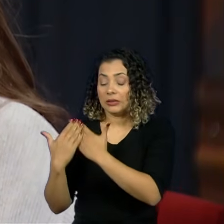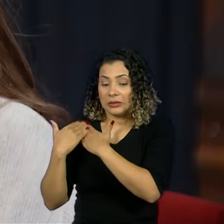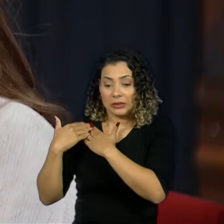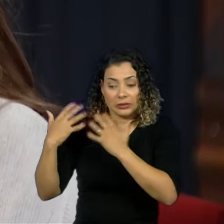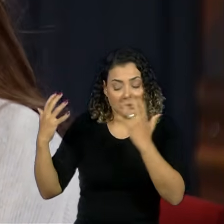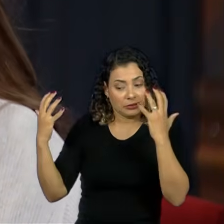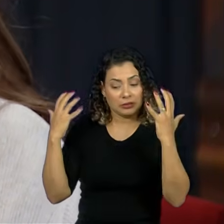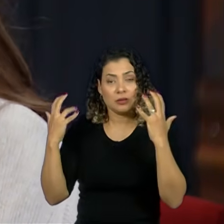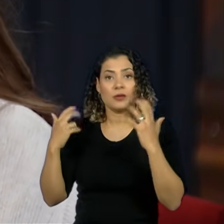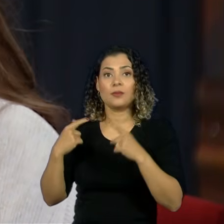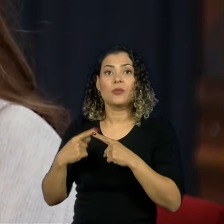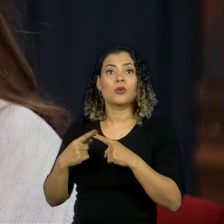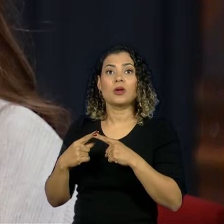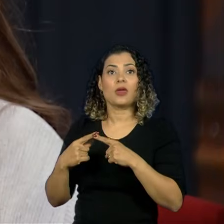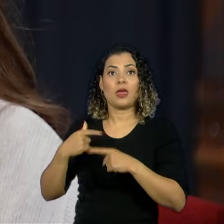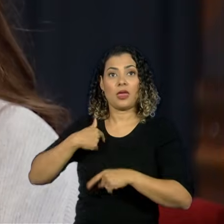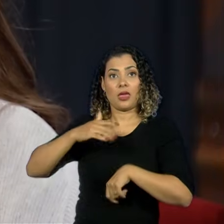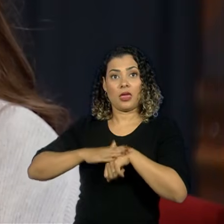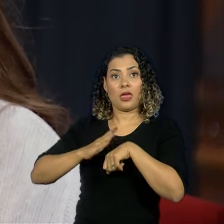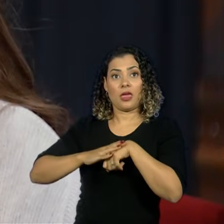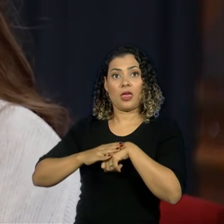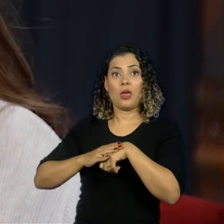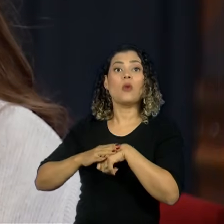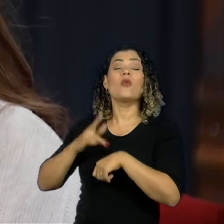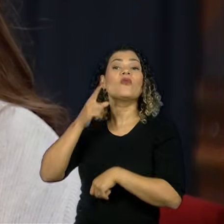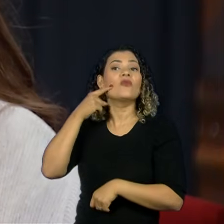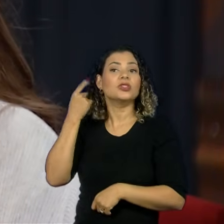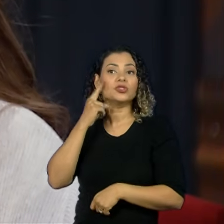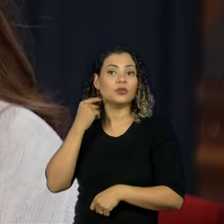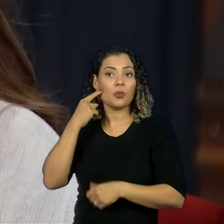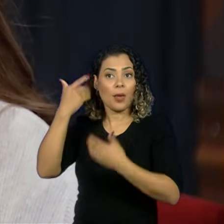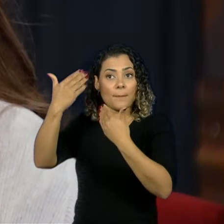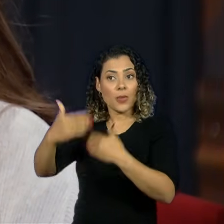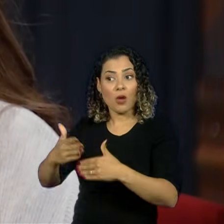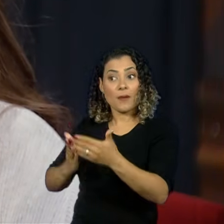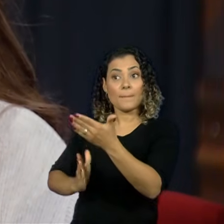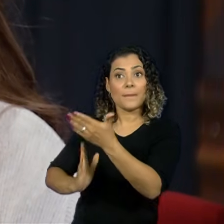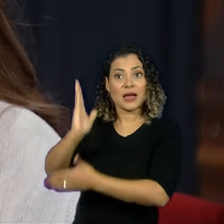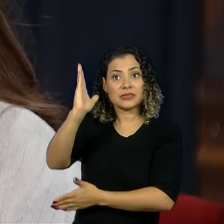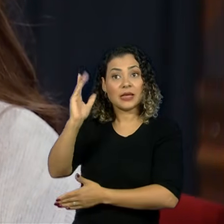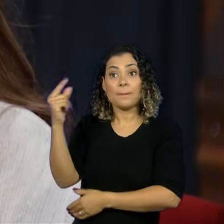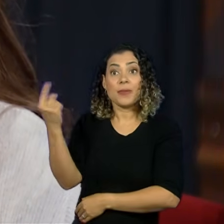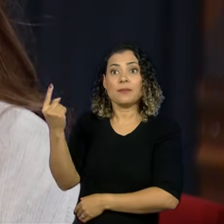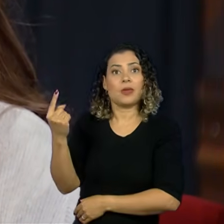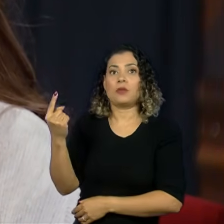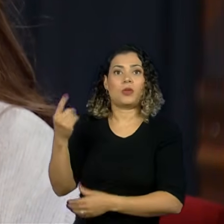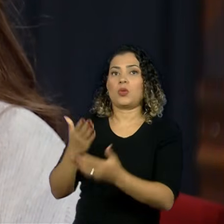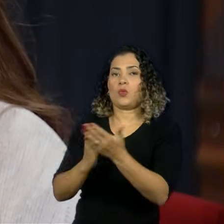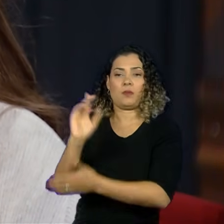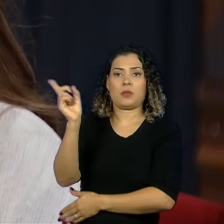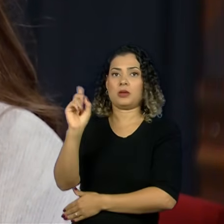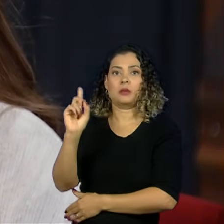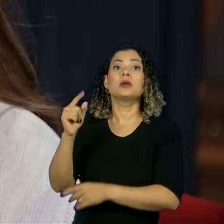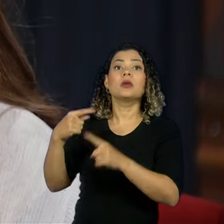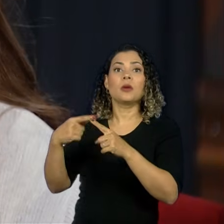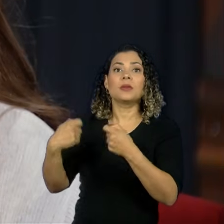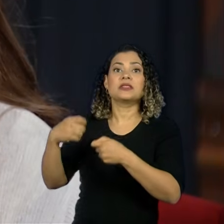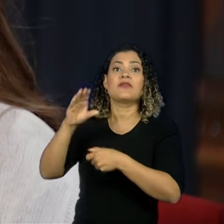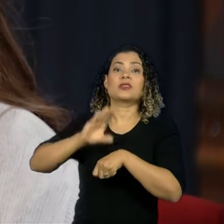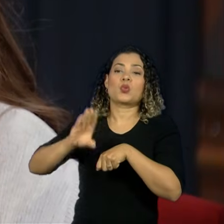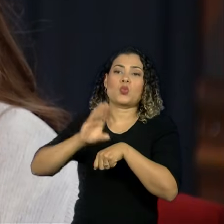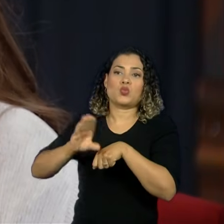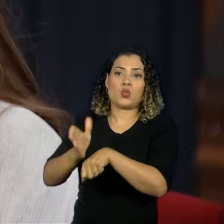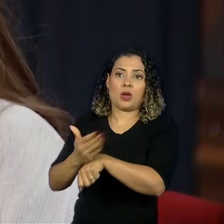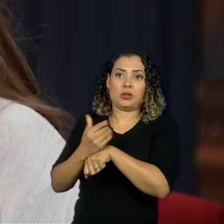porque eu não passei no vestibular no primeiro ano, depois que eu sei, terminei o colegial. sei, Eu tive que fazer um ano de cursinho.